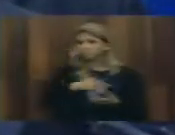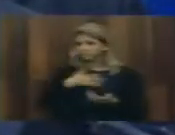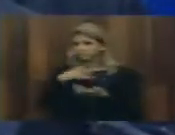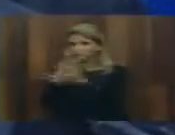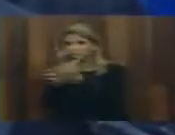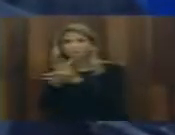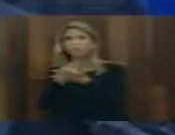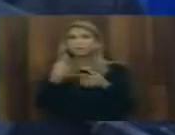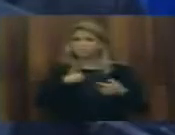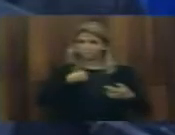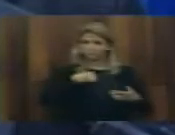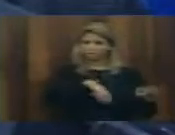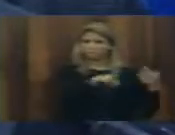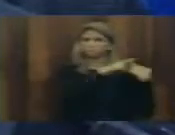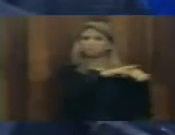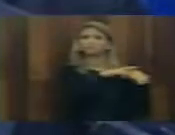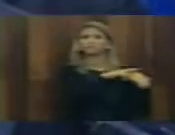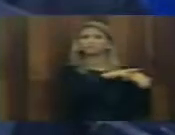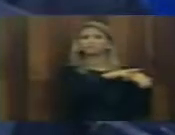esse é meu dever.